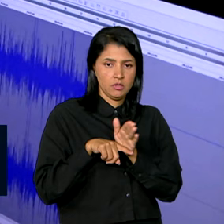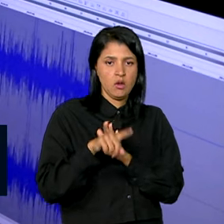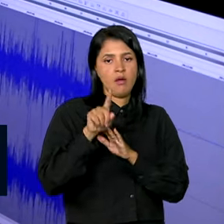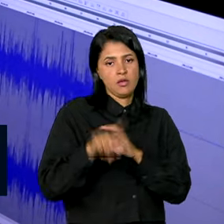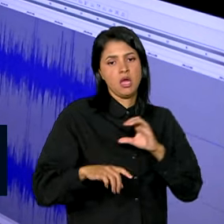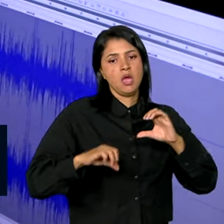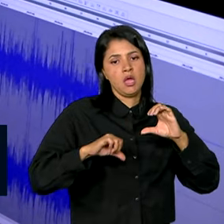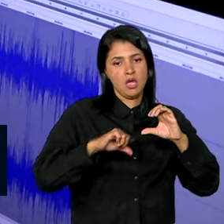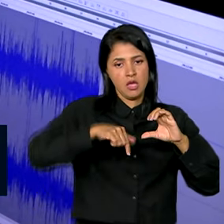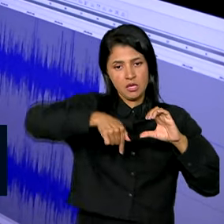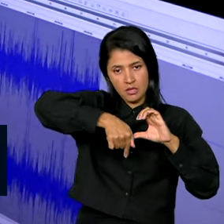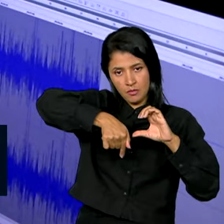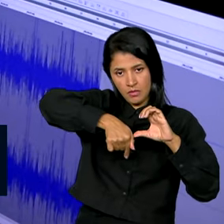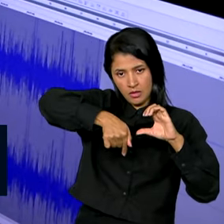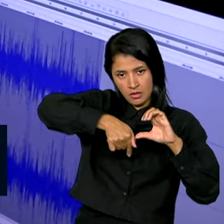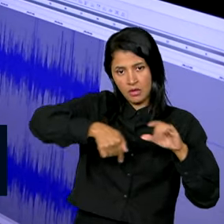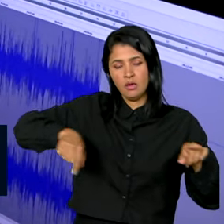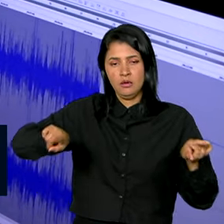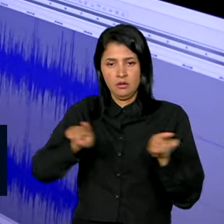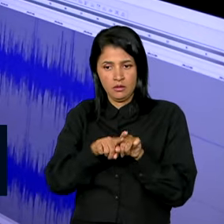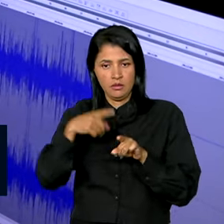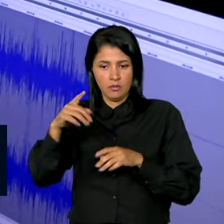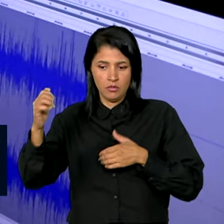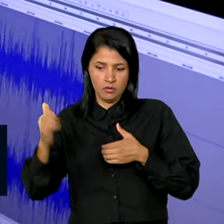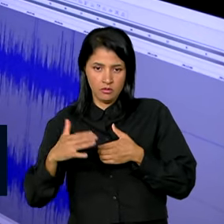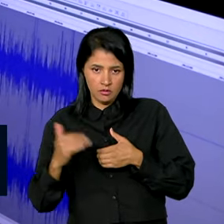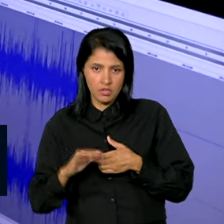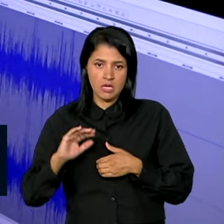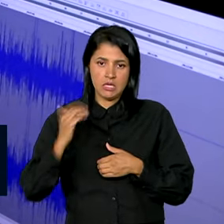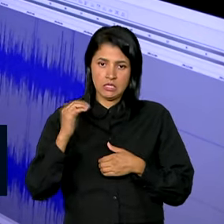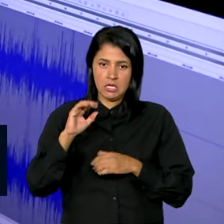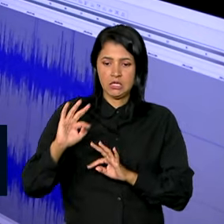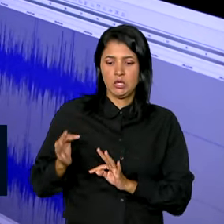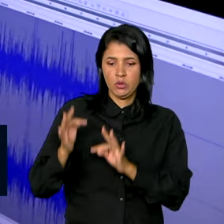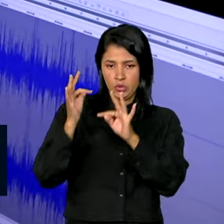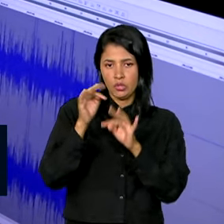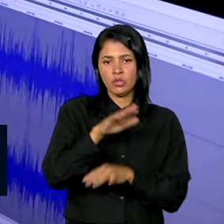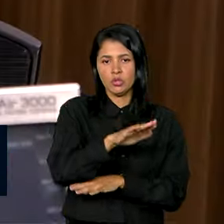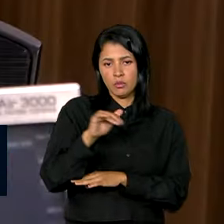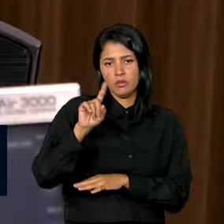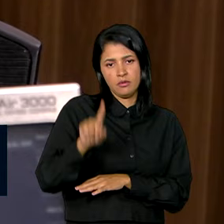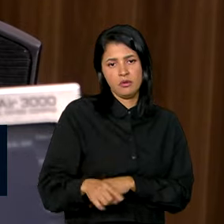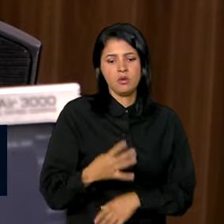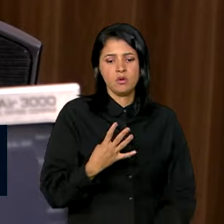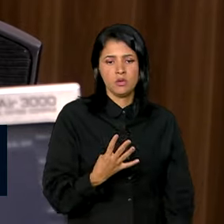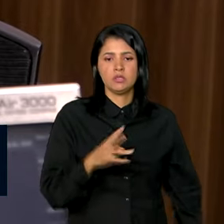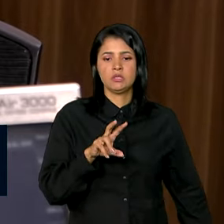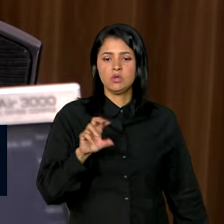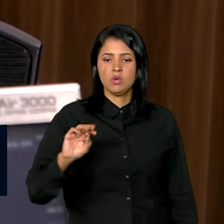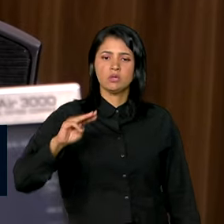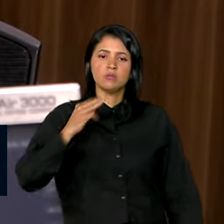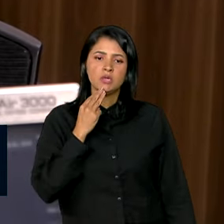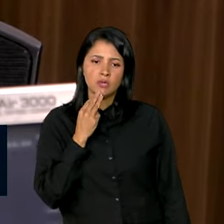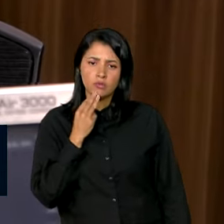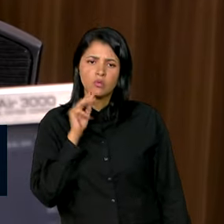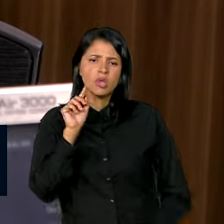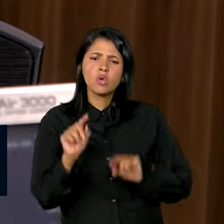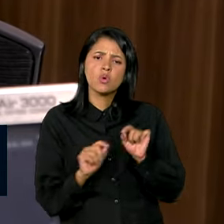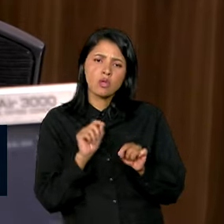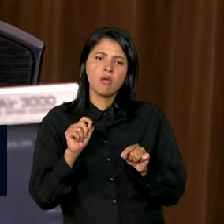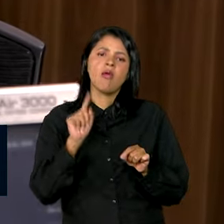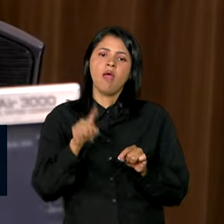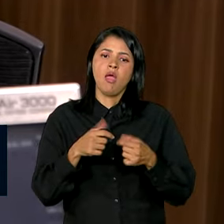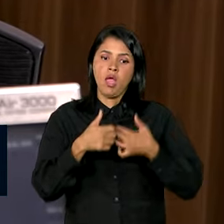mas também é recurso do Fundo Nacional de Ciência e Tecnologia. Então, a chamada universal é de 450 milhões. O que é isso? Ela é bem